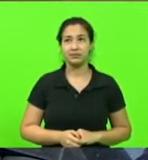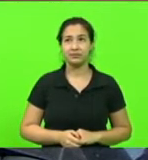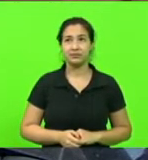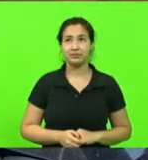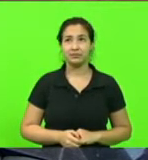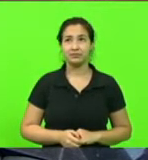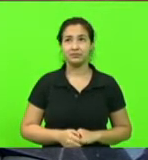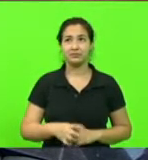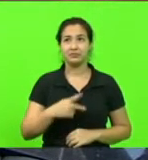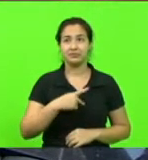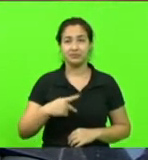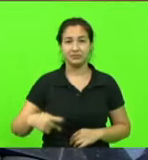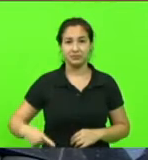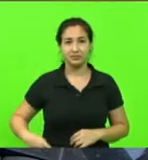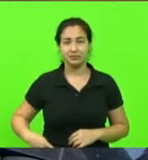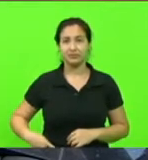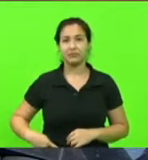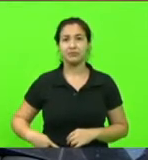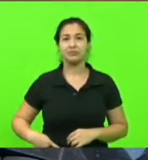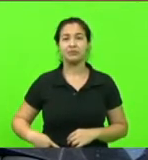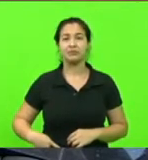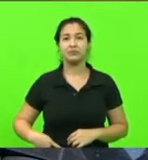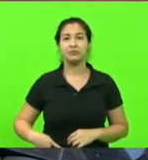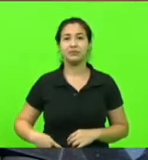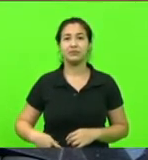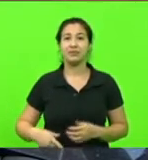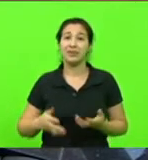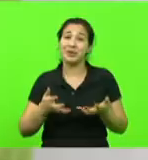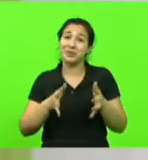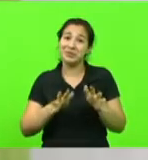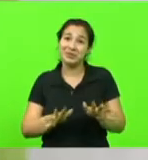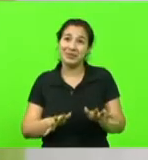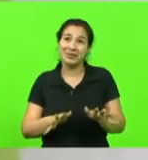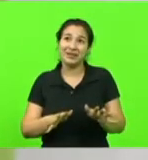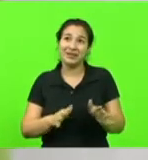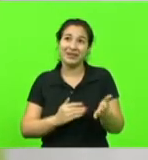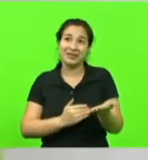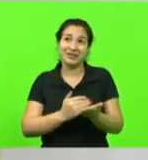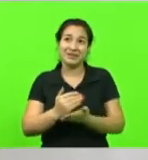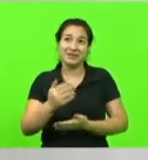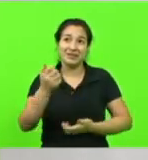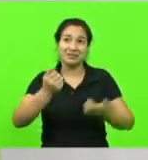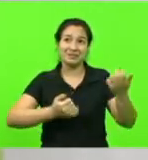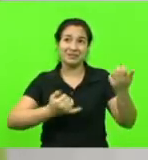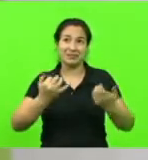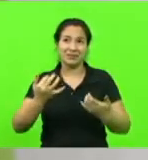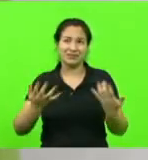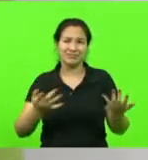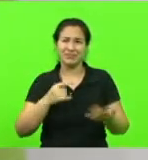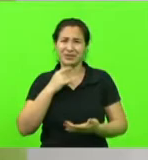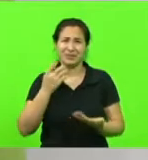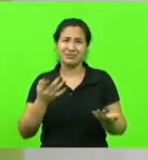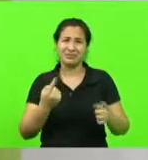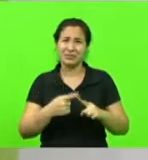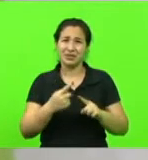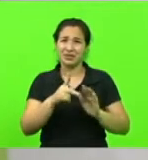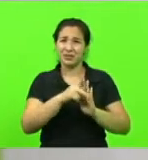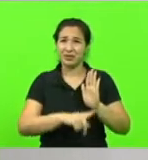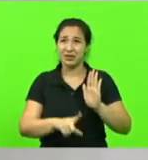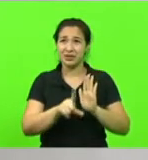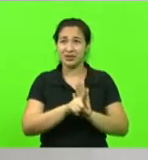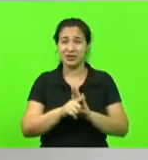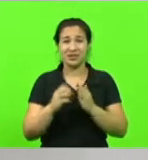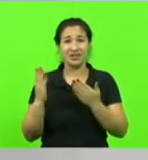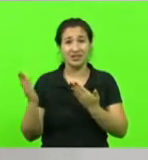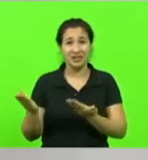Senhor presidente, eu juro que eu não queria começar por aí, mas não dá, né? Não dá porque o projeto de lei que o colega recém aqui se